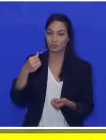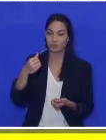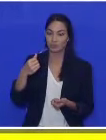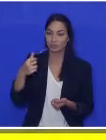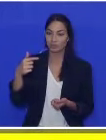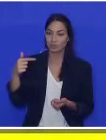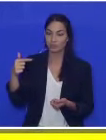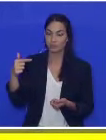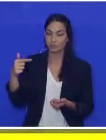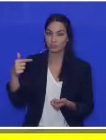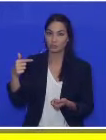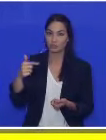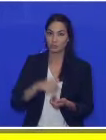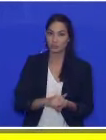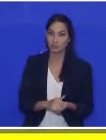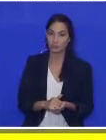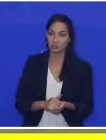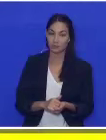67.